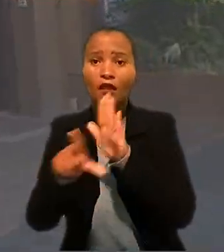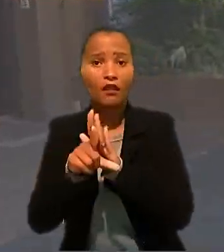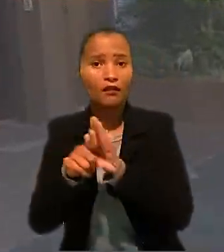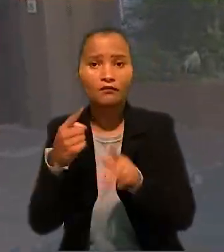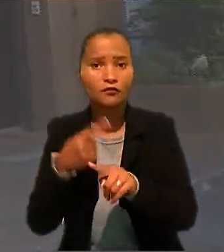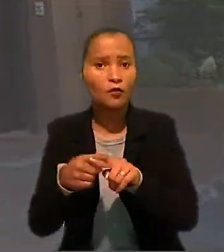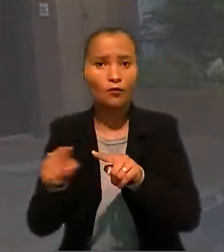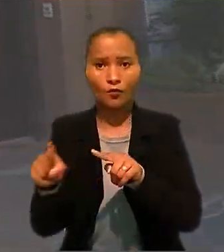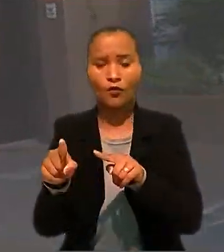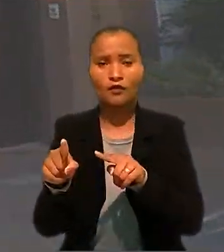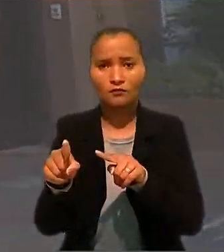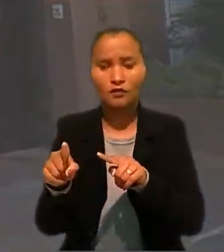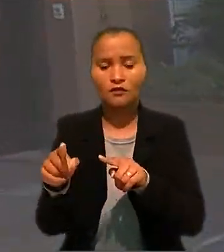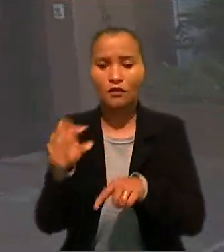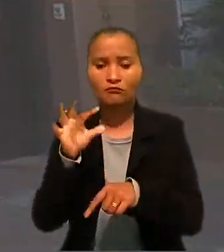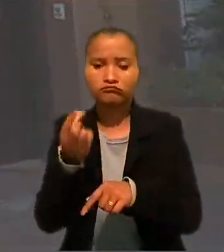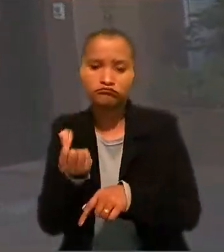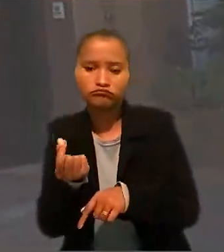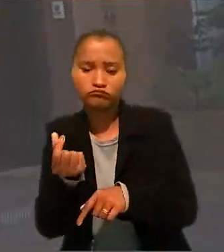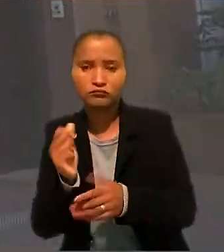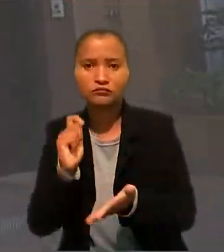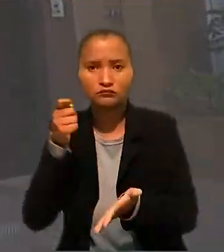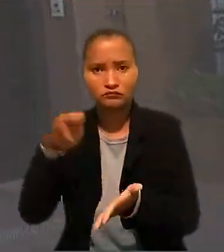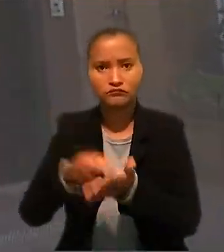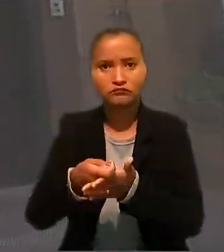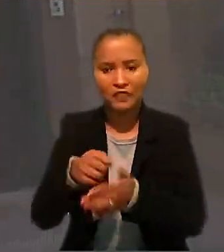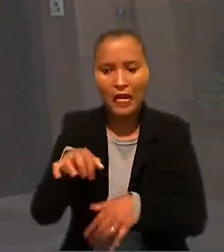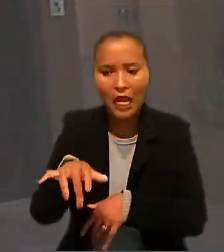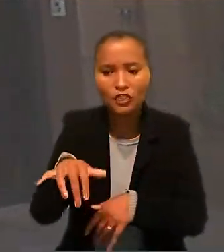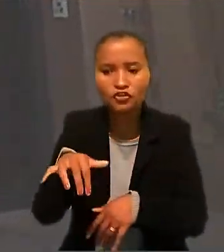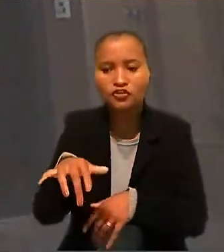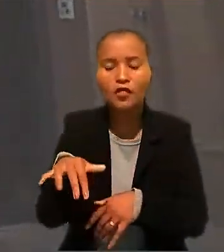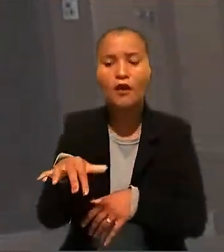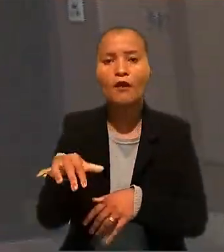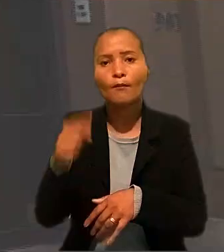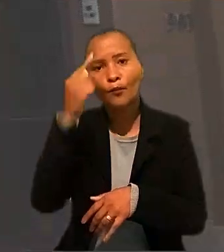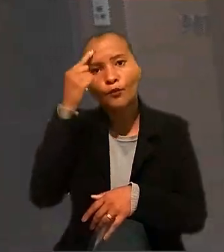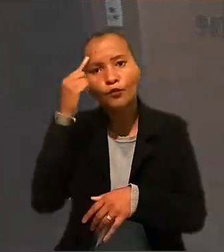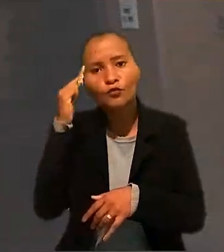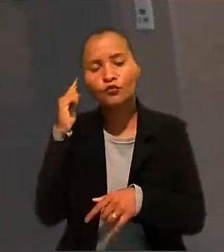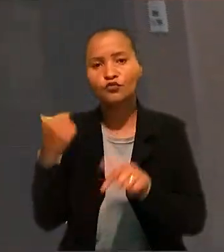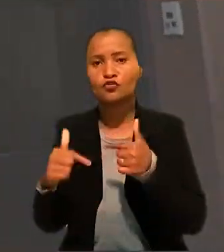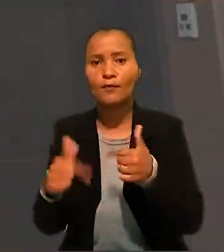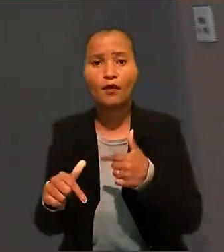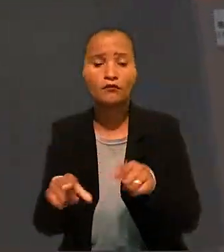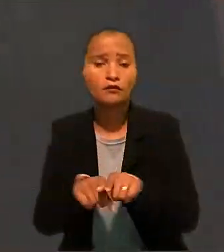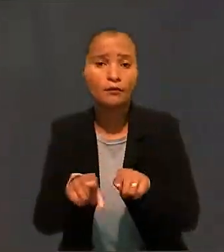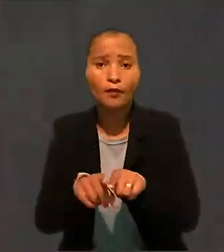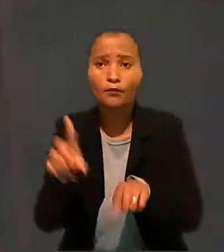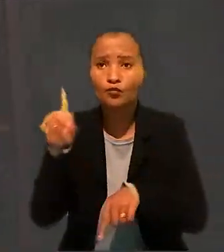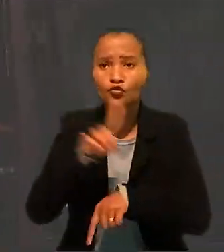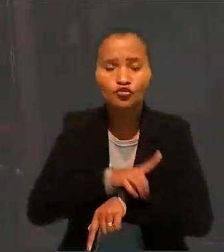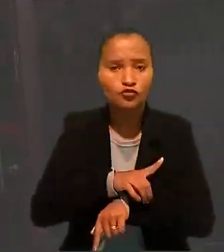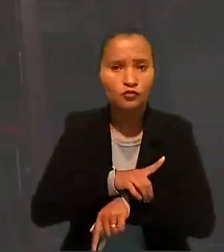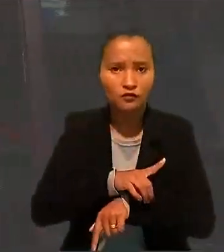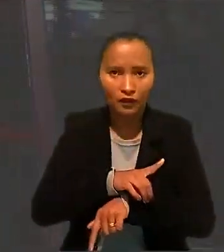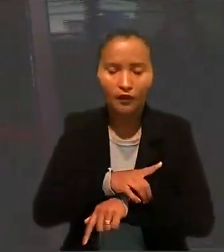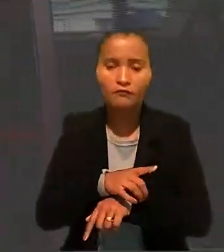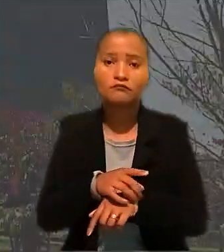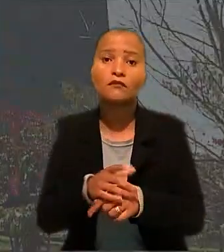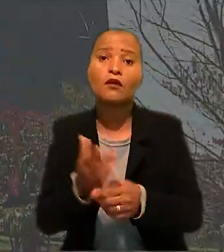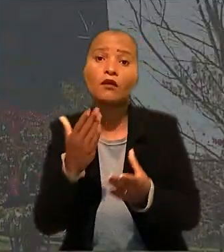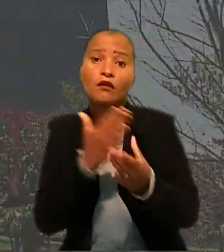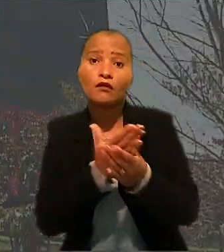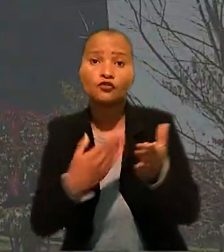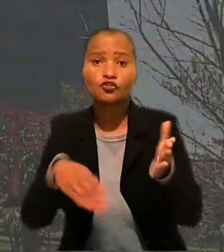não vedam a designação e a remuneração da função de caixa por minutos de trabalho, nem por dias de exercício.